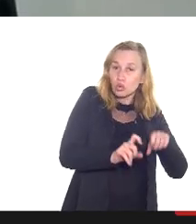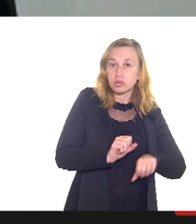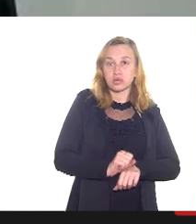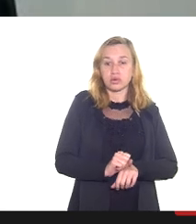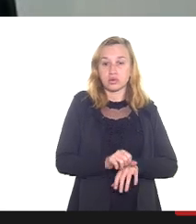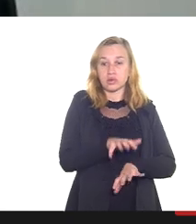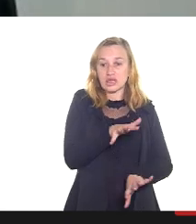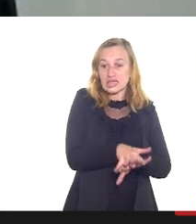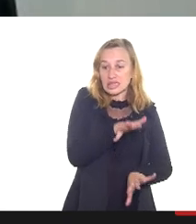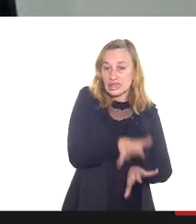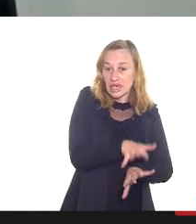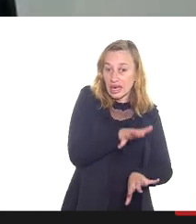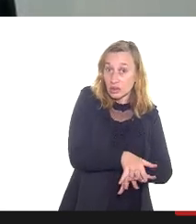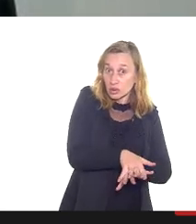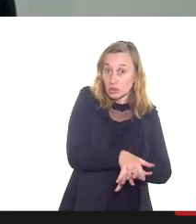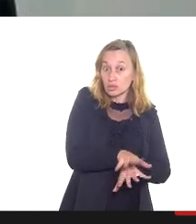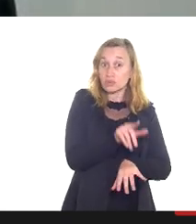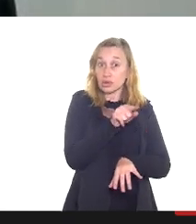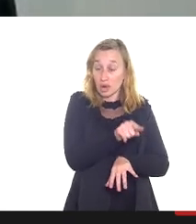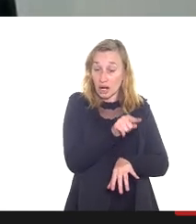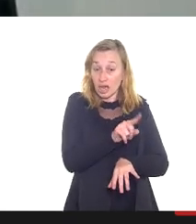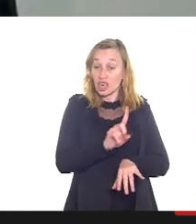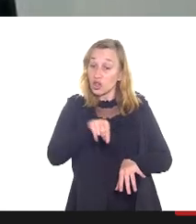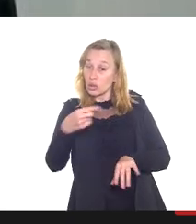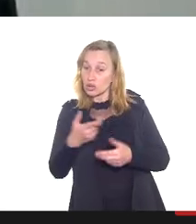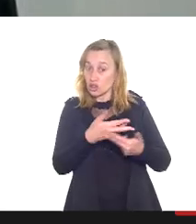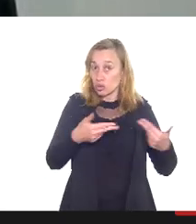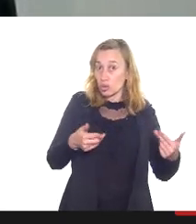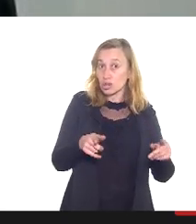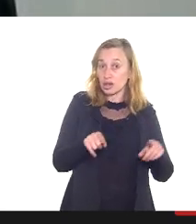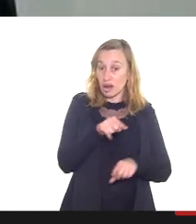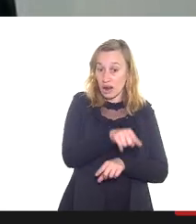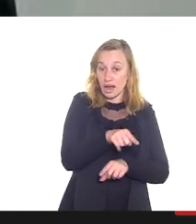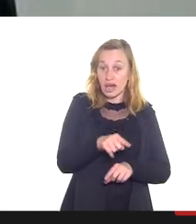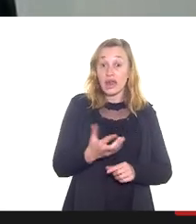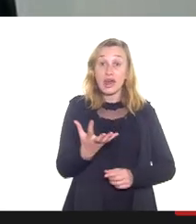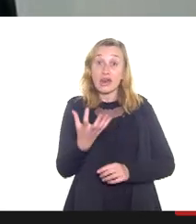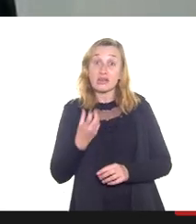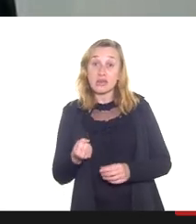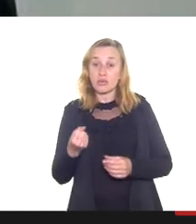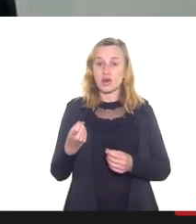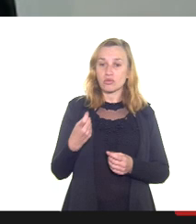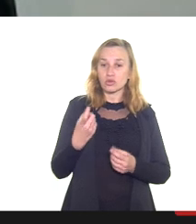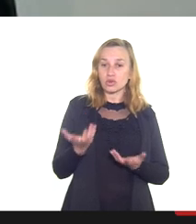atos sexuais ilícitos e tantas outras coisas. Nós recebemos